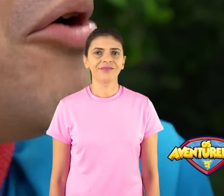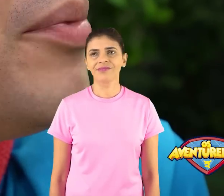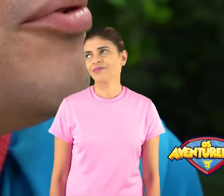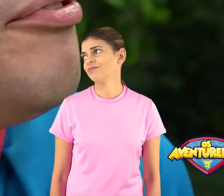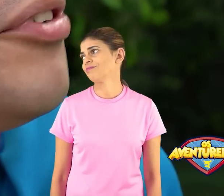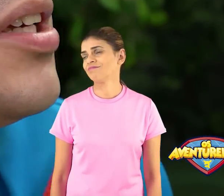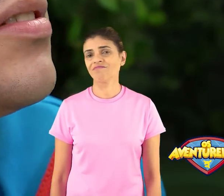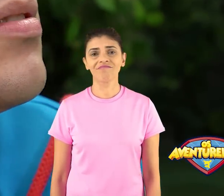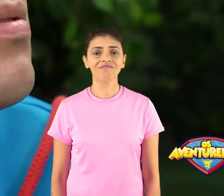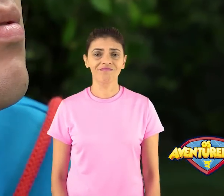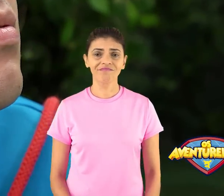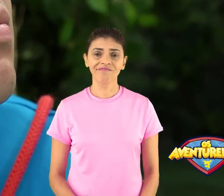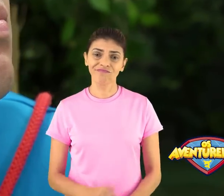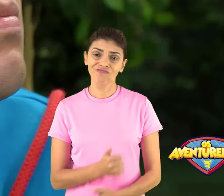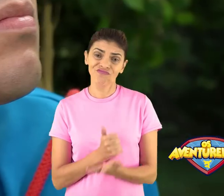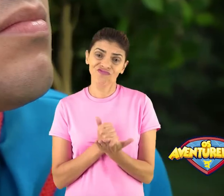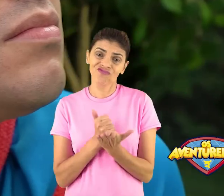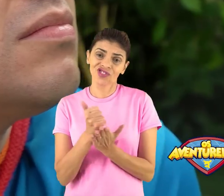É o meu fim